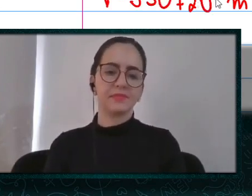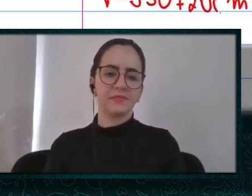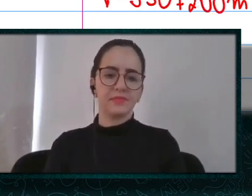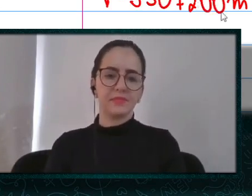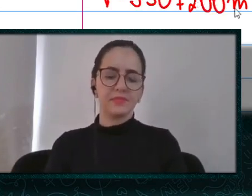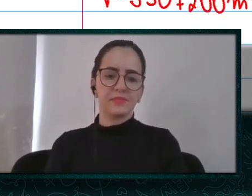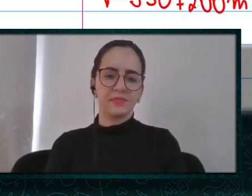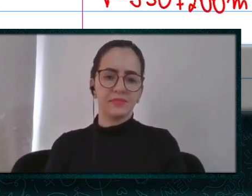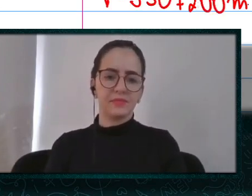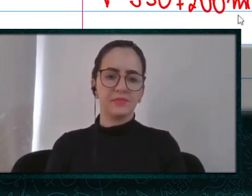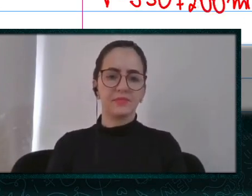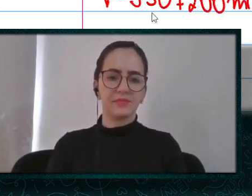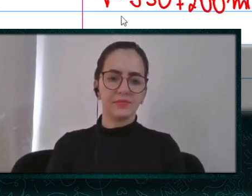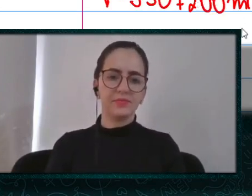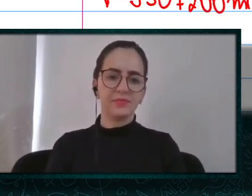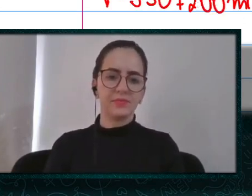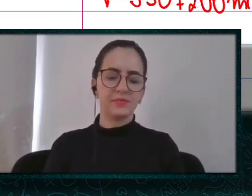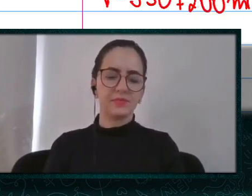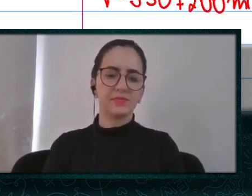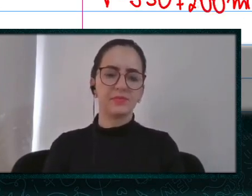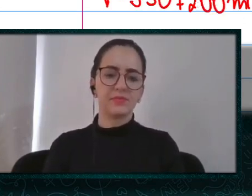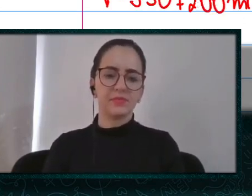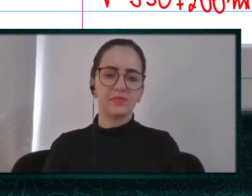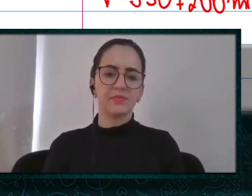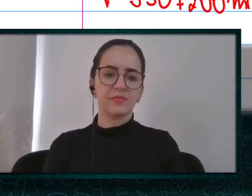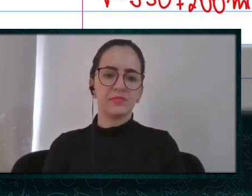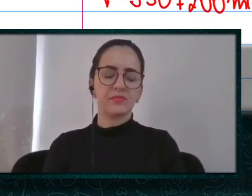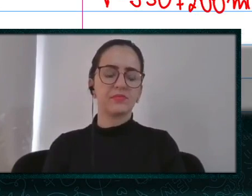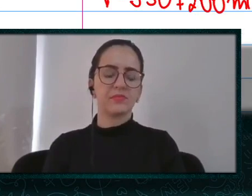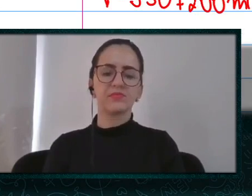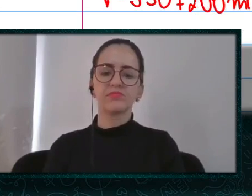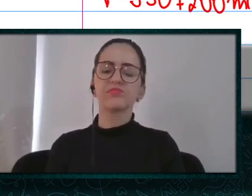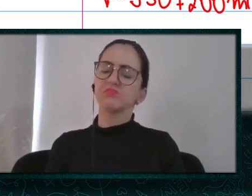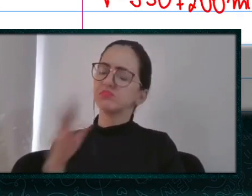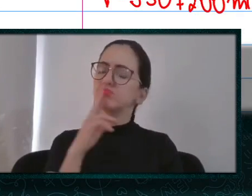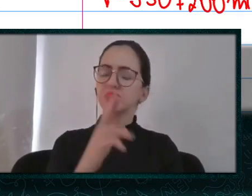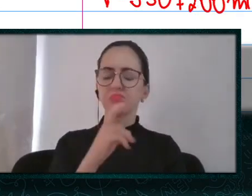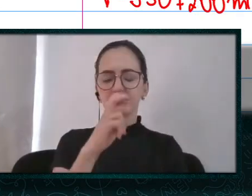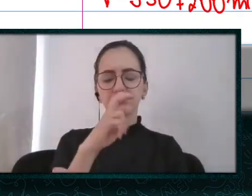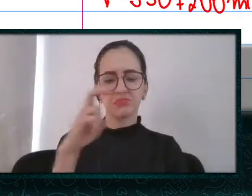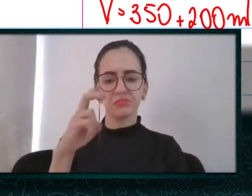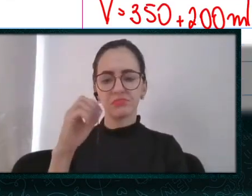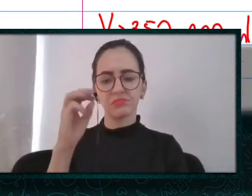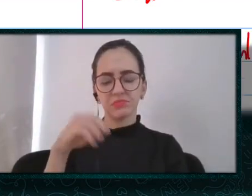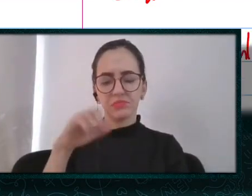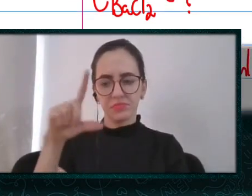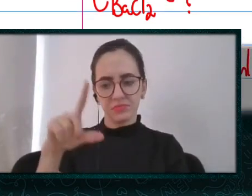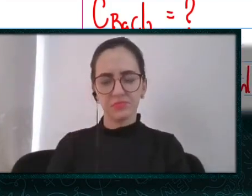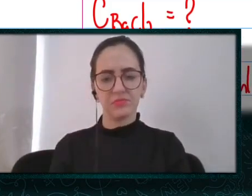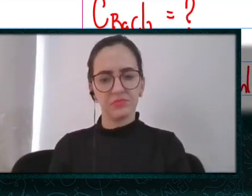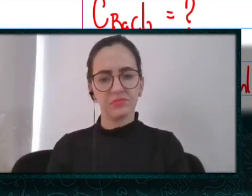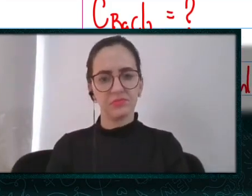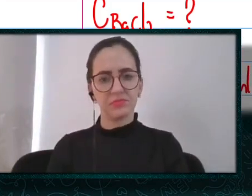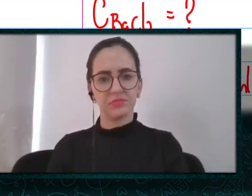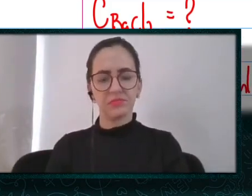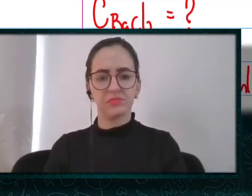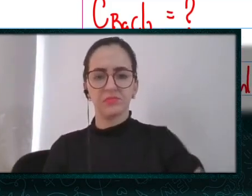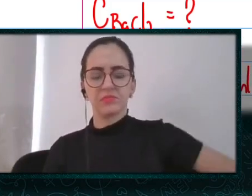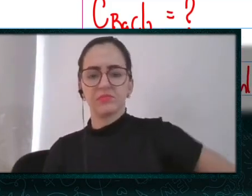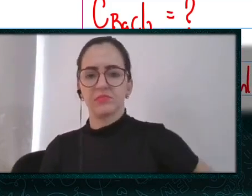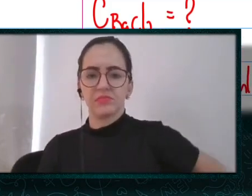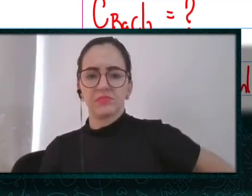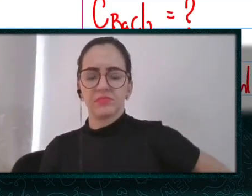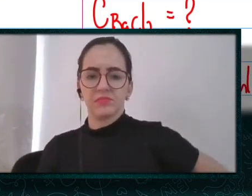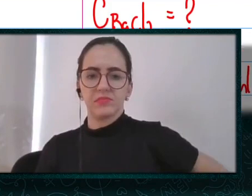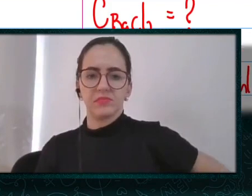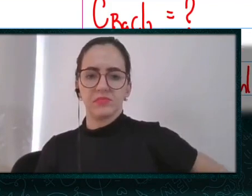mais 200. No final dá a mesma coisa, né? Bom, montei aqui, agora a gente